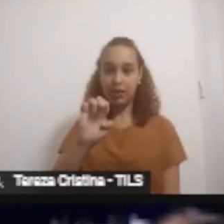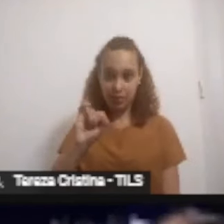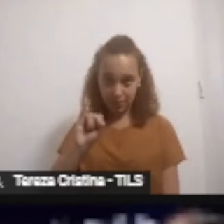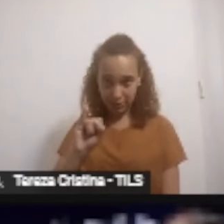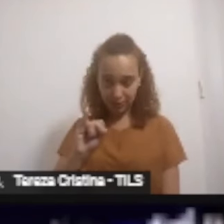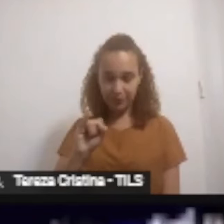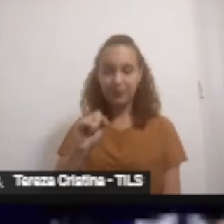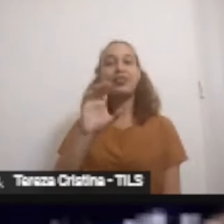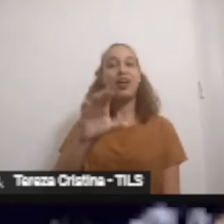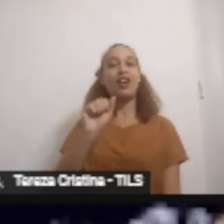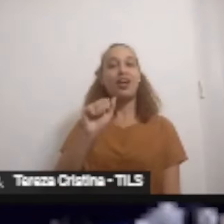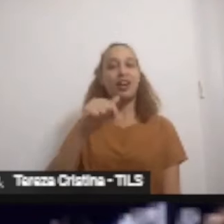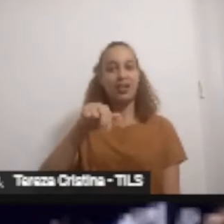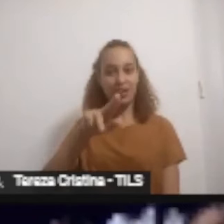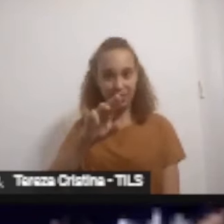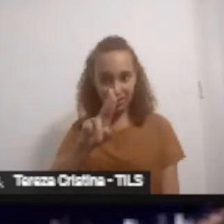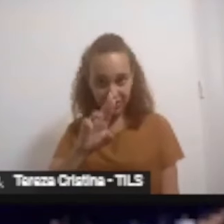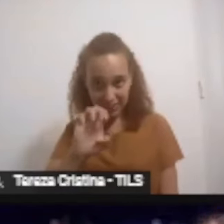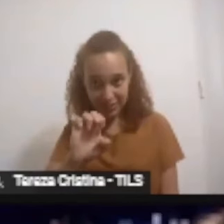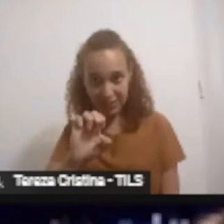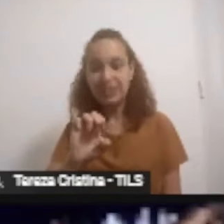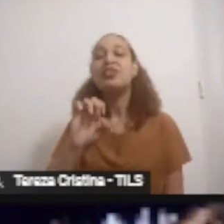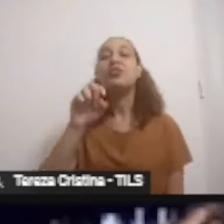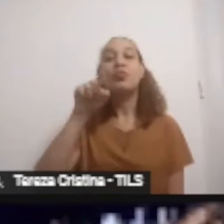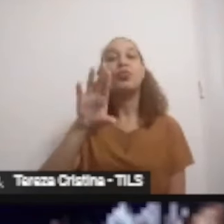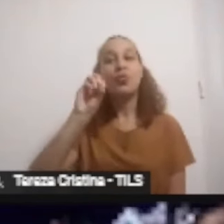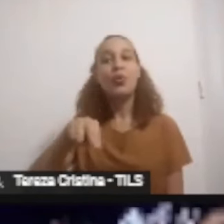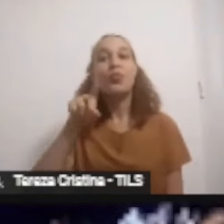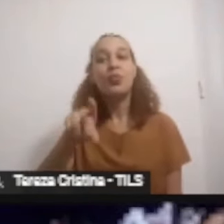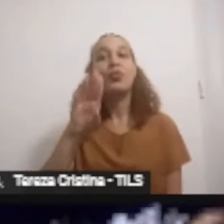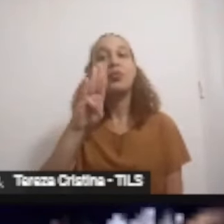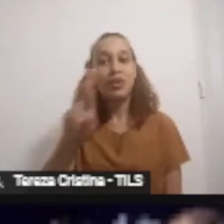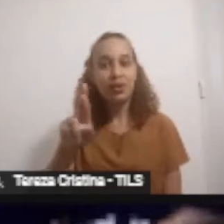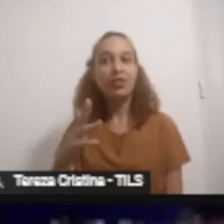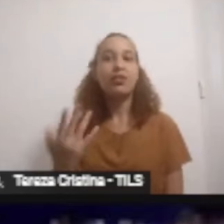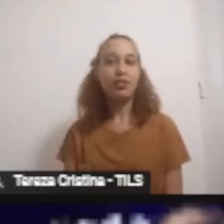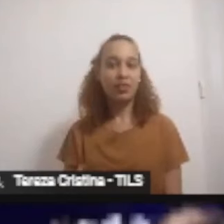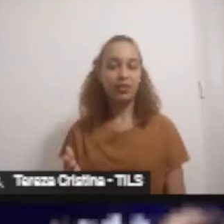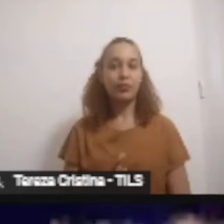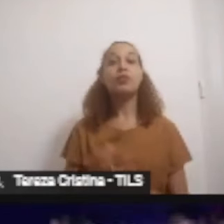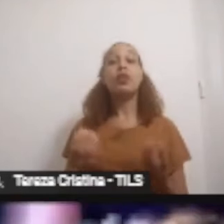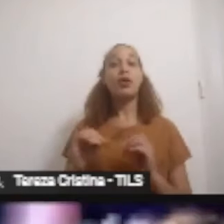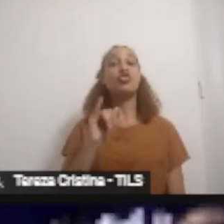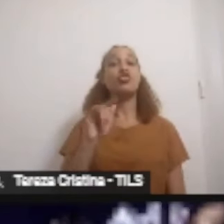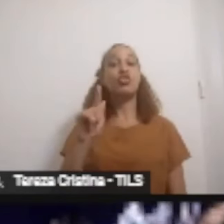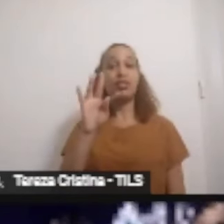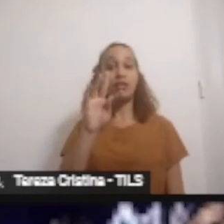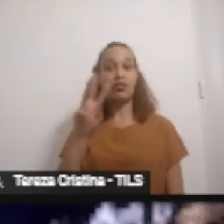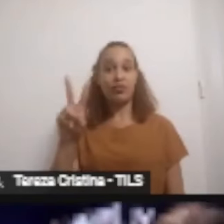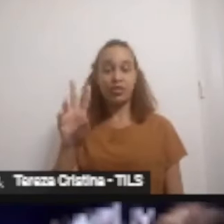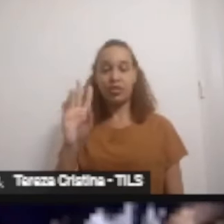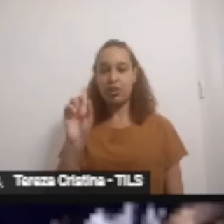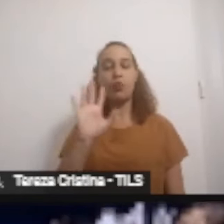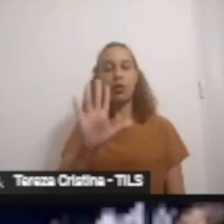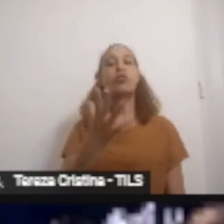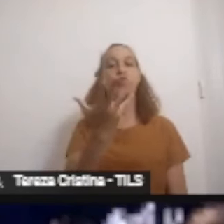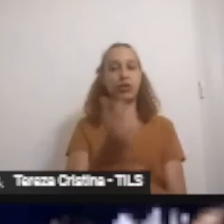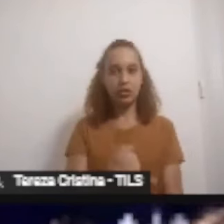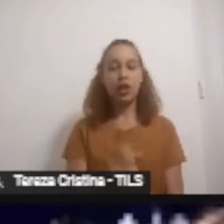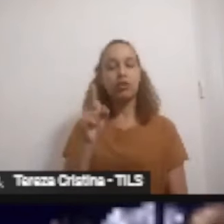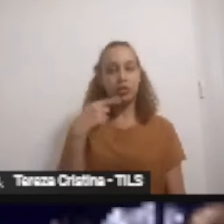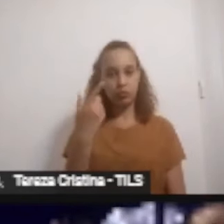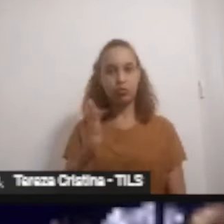por questões técnicas de transmissão, não vai disponibilizar direto no IGTV, mas vai ficar salva e eu vou colocar, vou transmitir